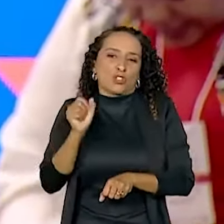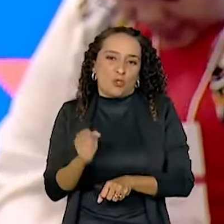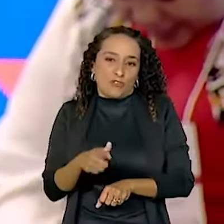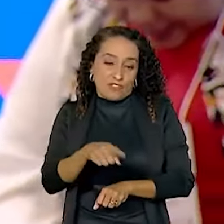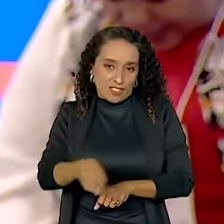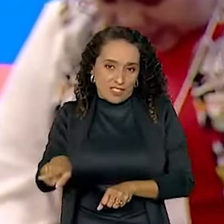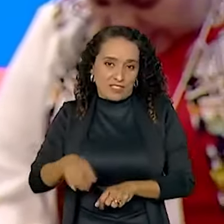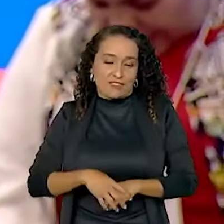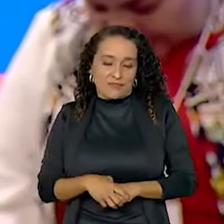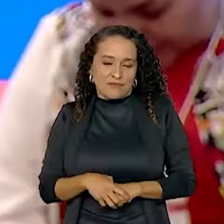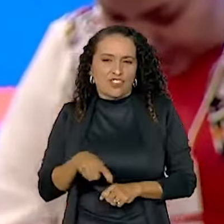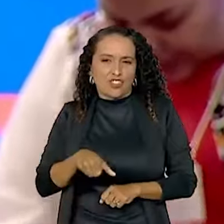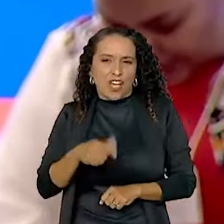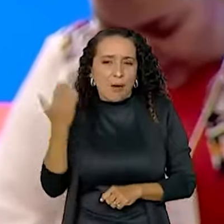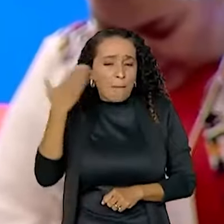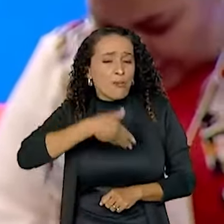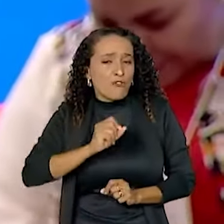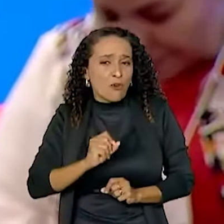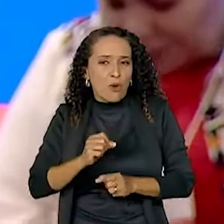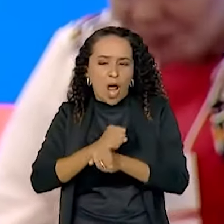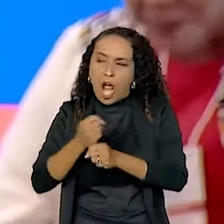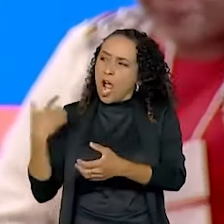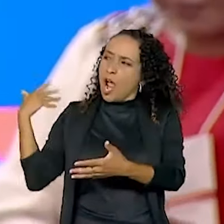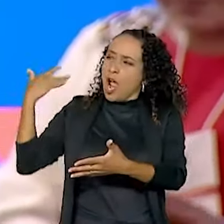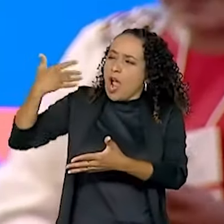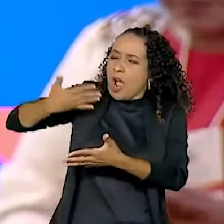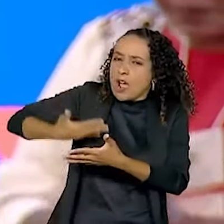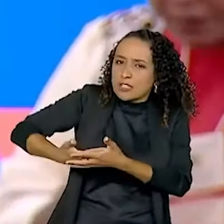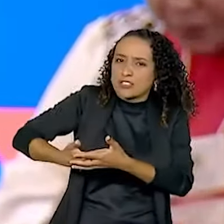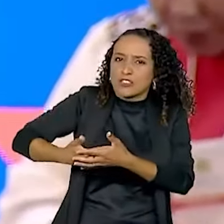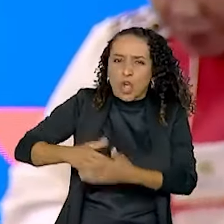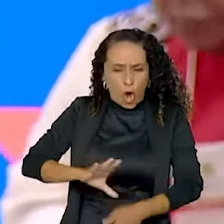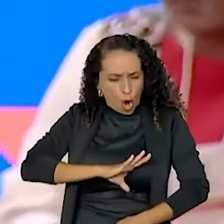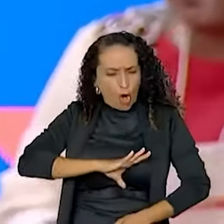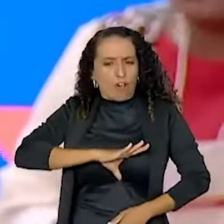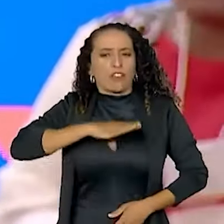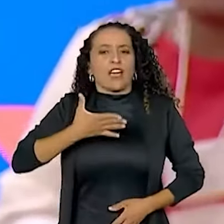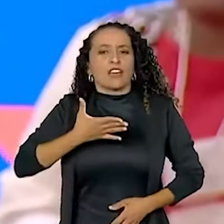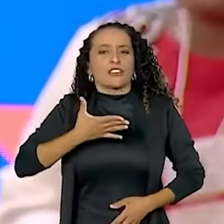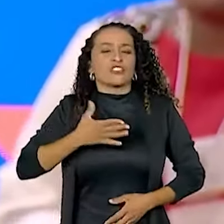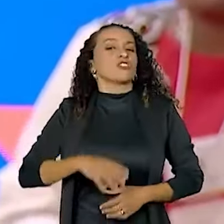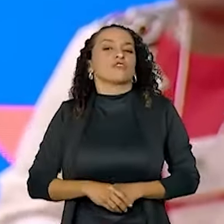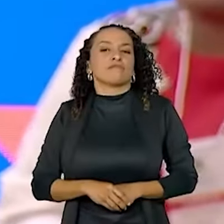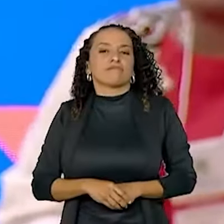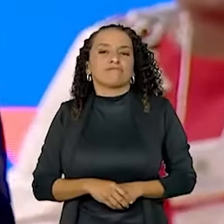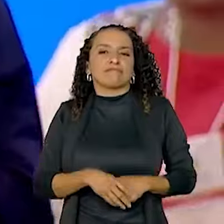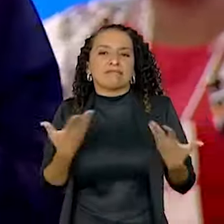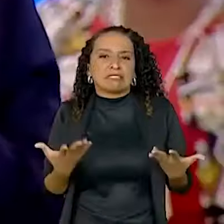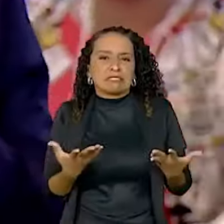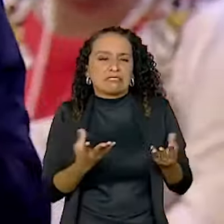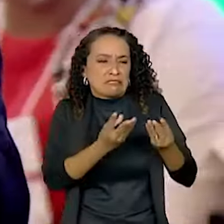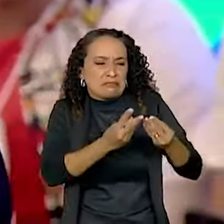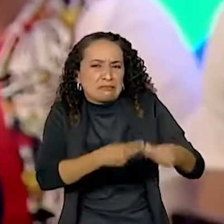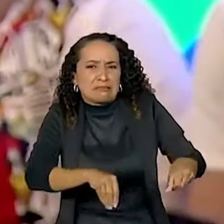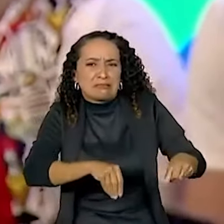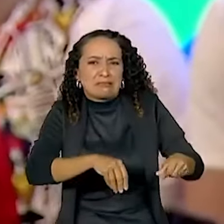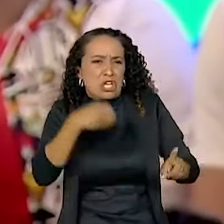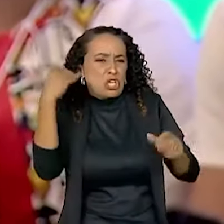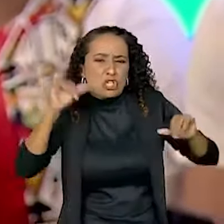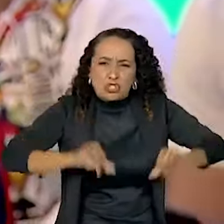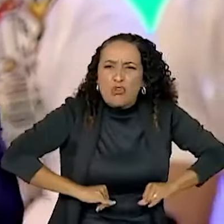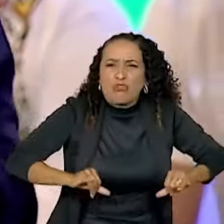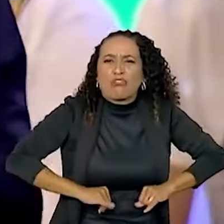já provaram, ao longo desses anos todos, a coragem de serem massacrada, de serem triturada,